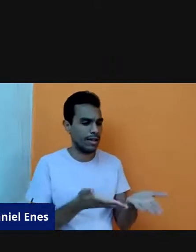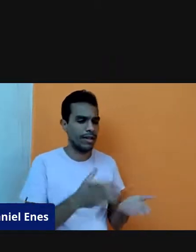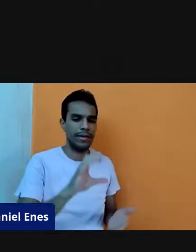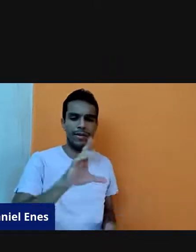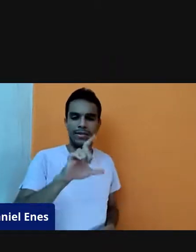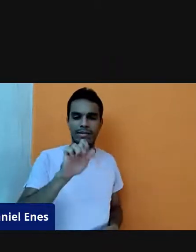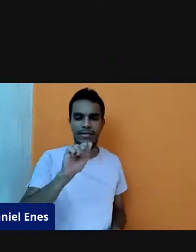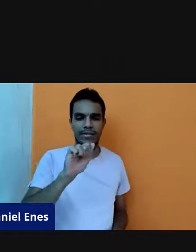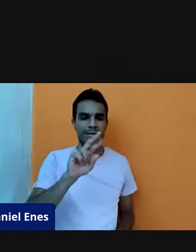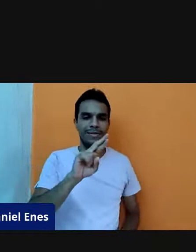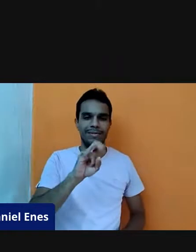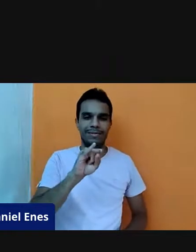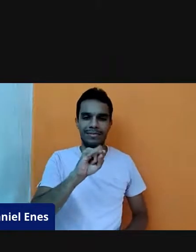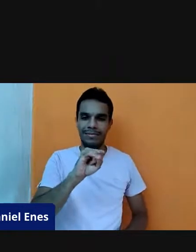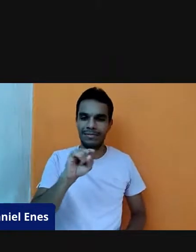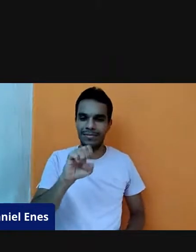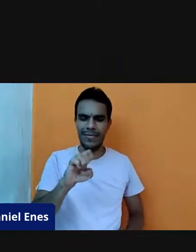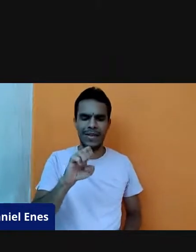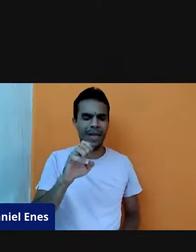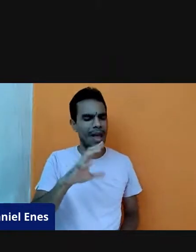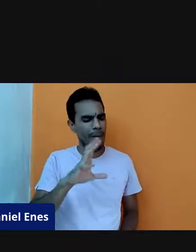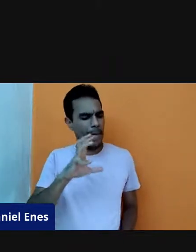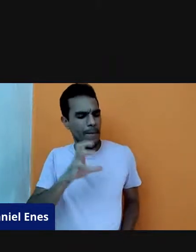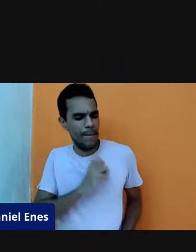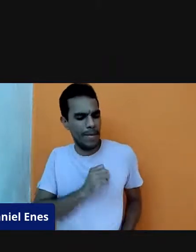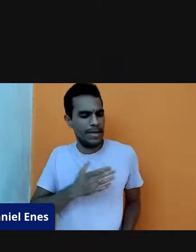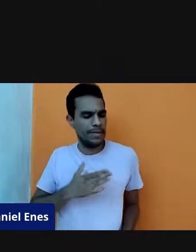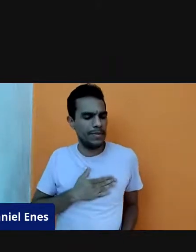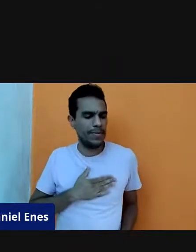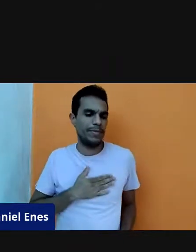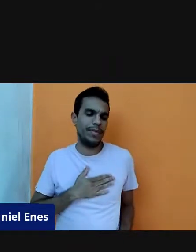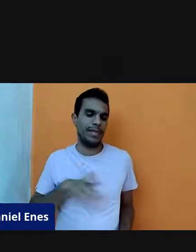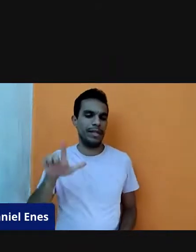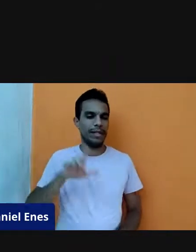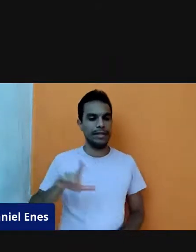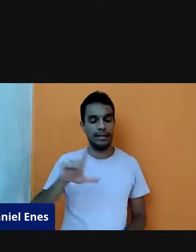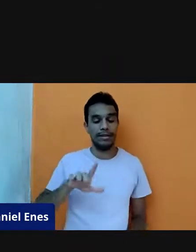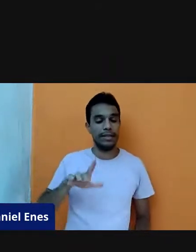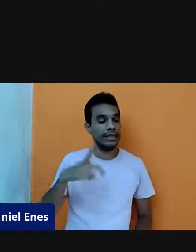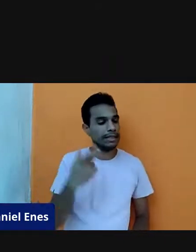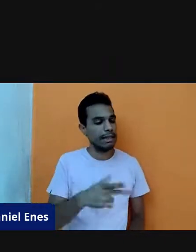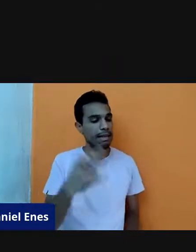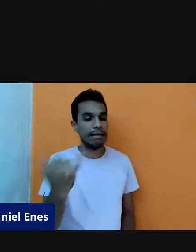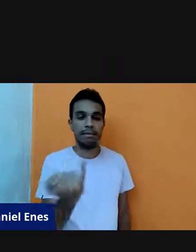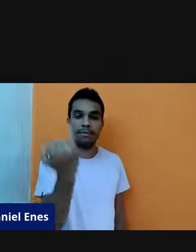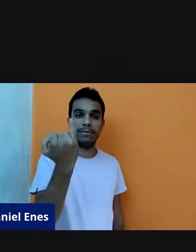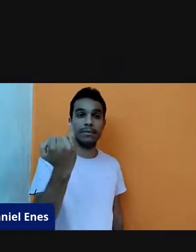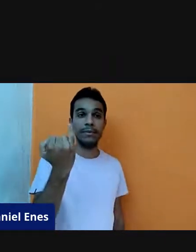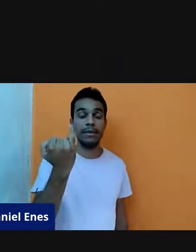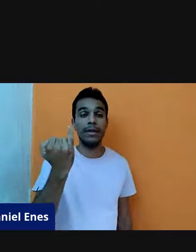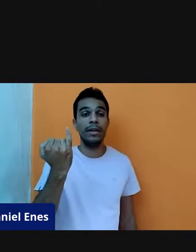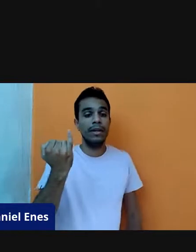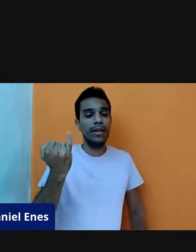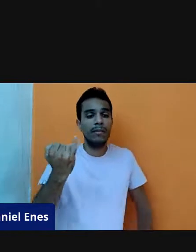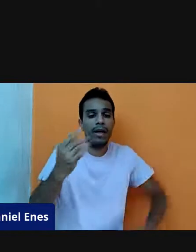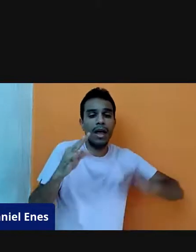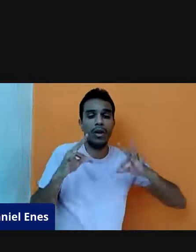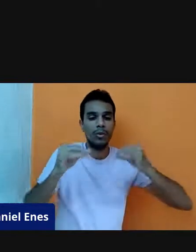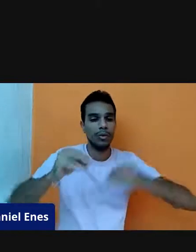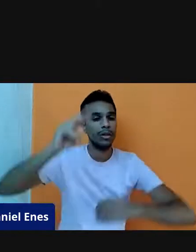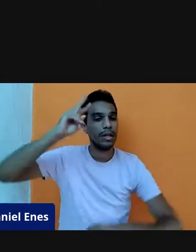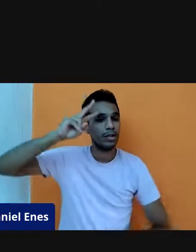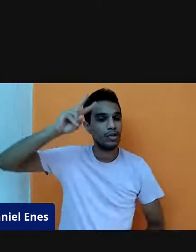paixão minha da literatura e da sua importância, né, para toda a história da